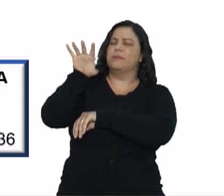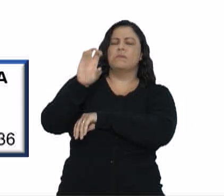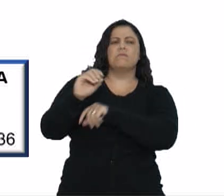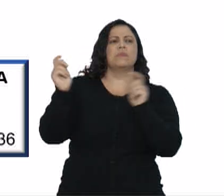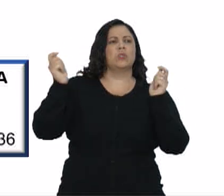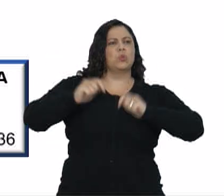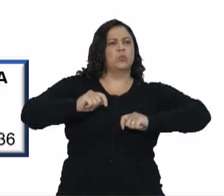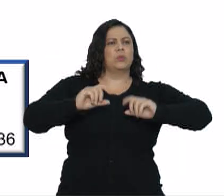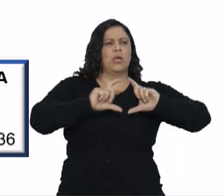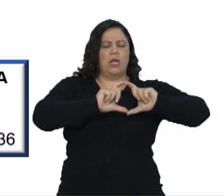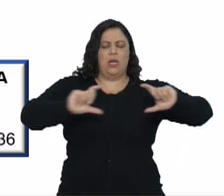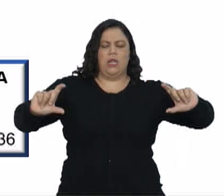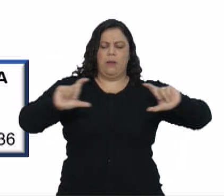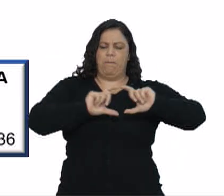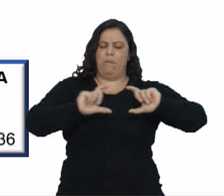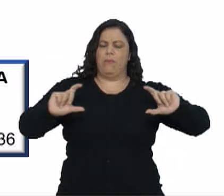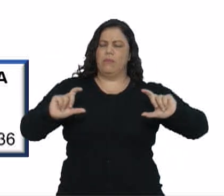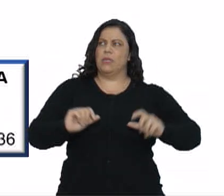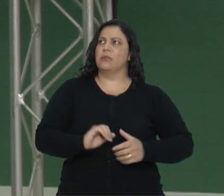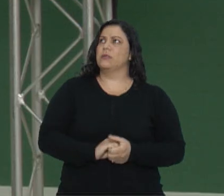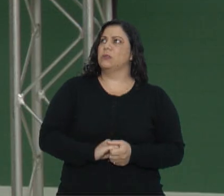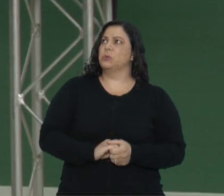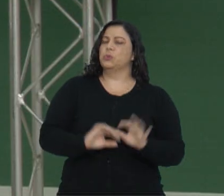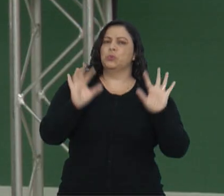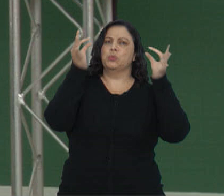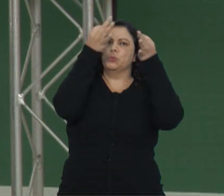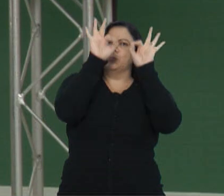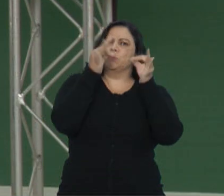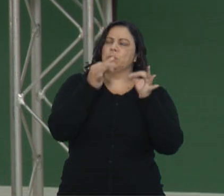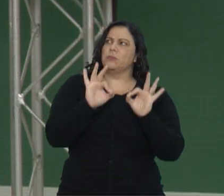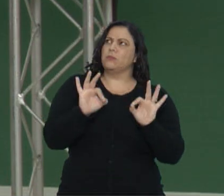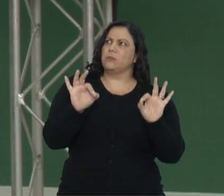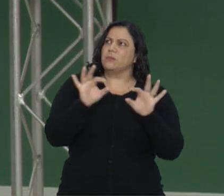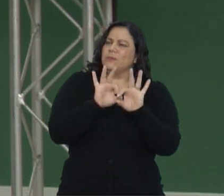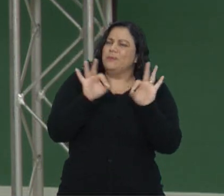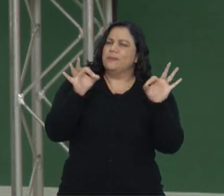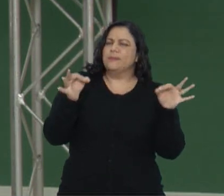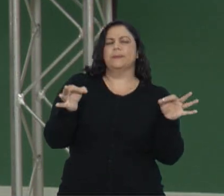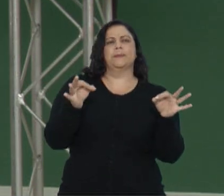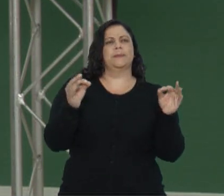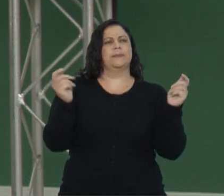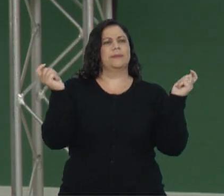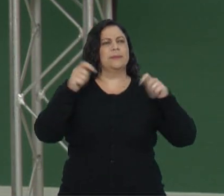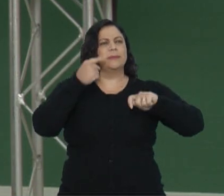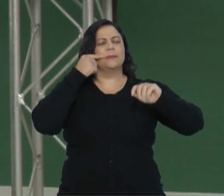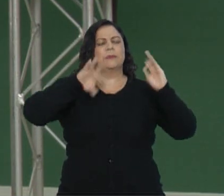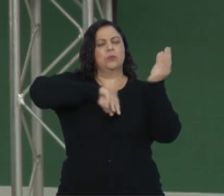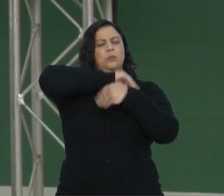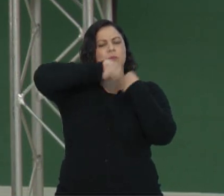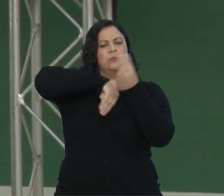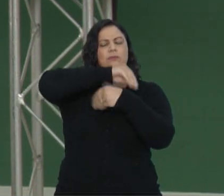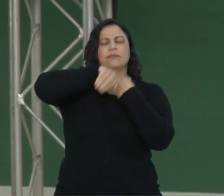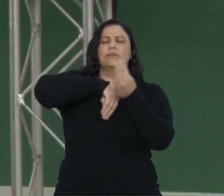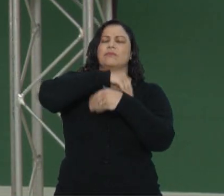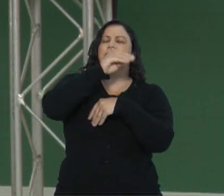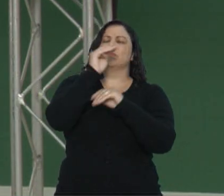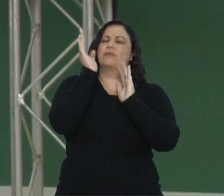riqueza, né, e a delicadeza que a gente vê como característica também barroco, mais misturado com o rococó.